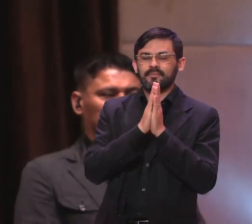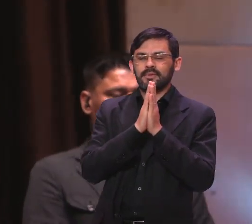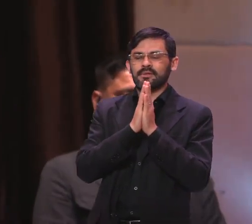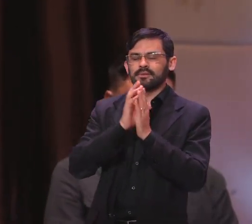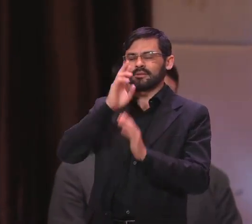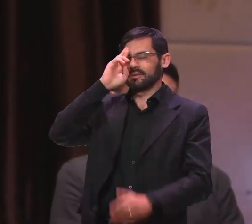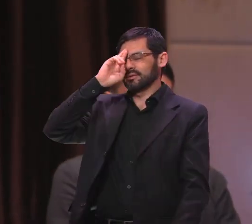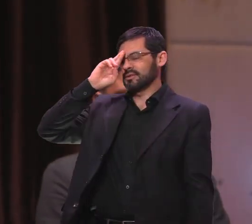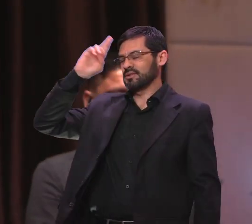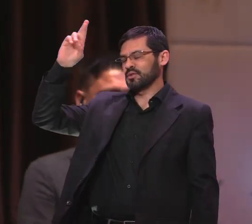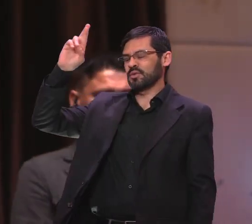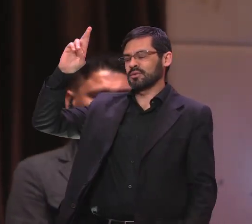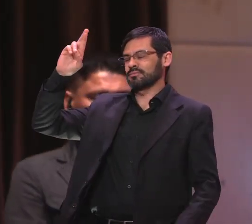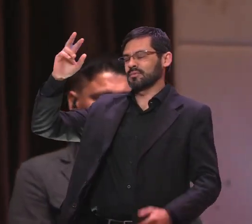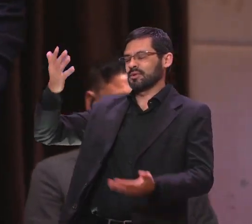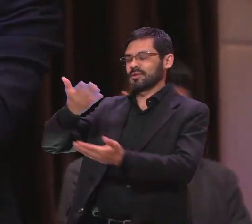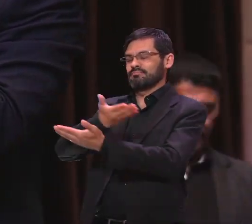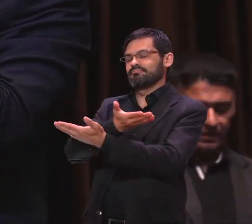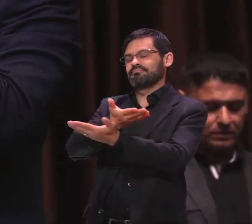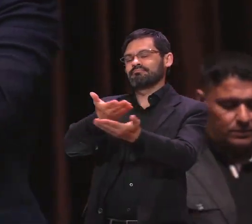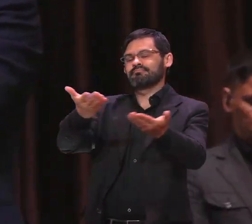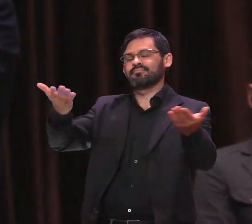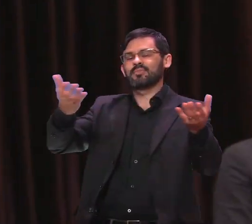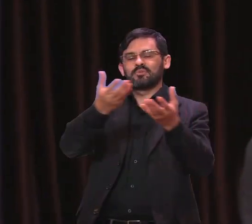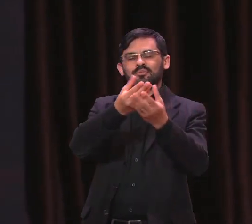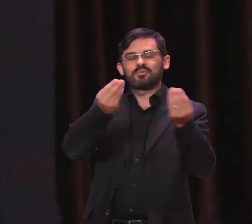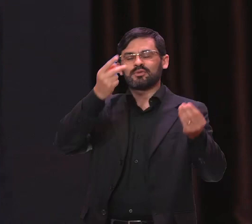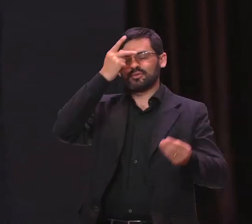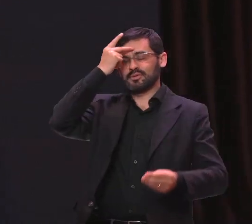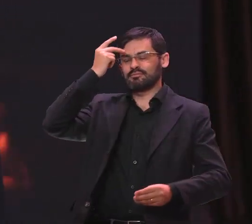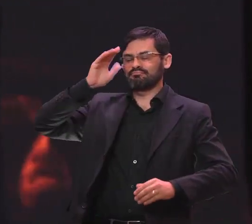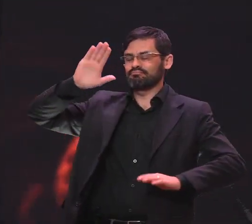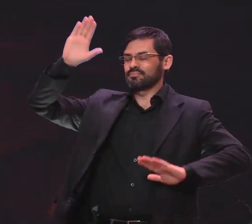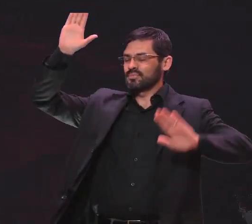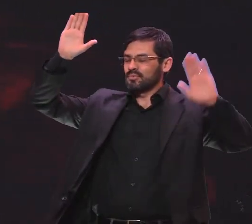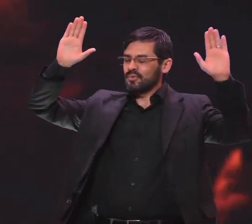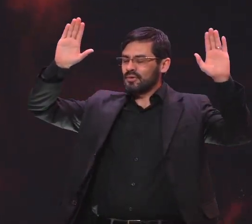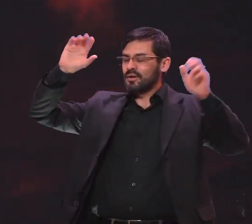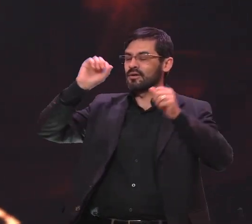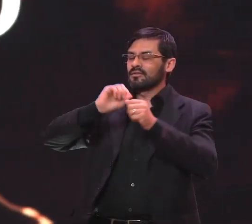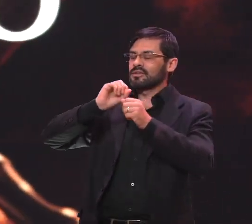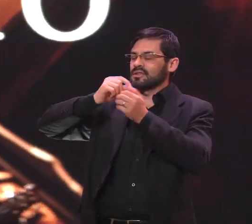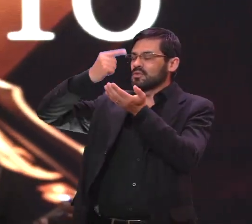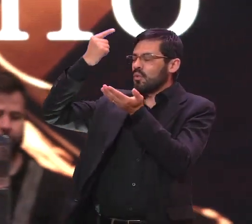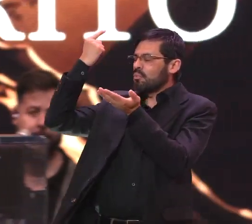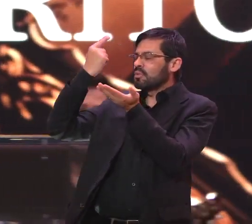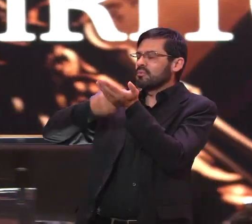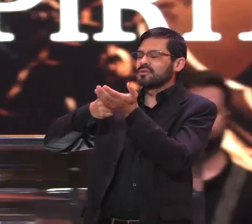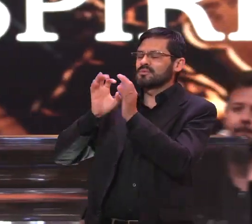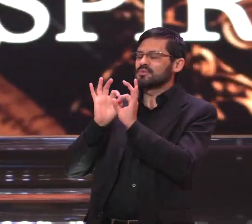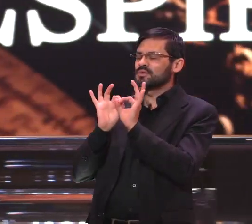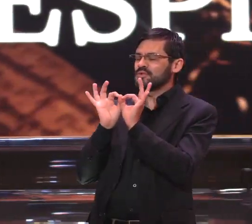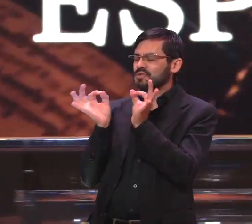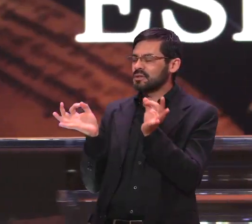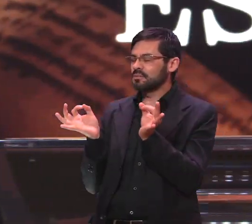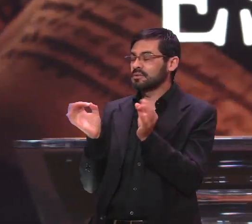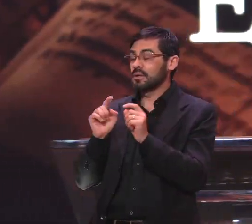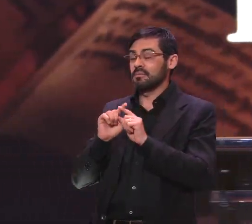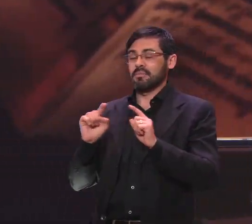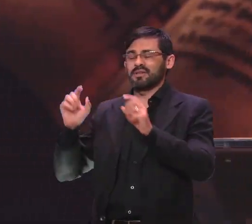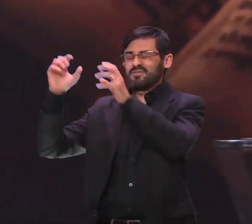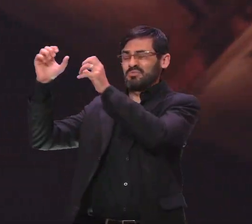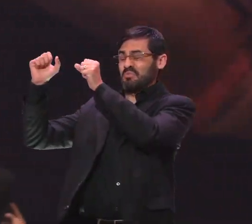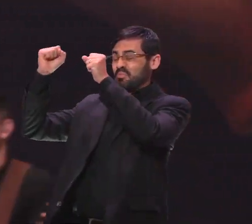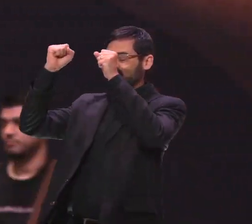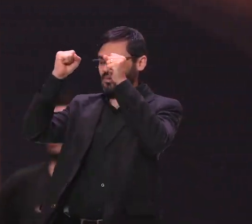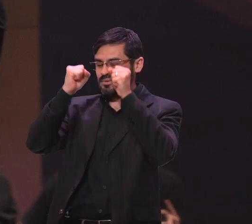Senhor, uma multidão levantou as mãos, fazendo um compromisso simples, Pai, mas tremendamente